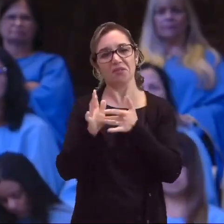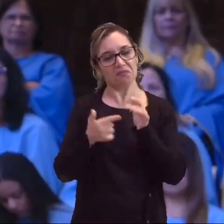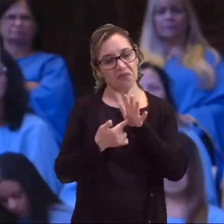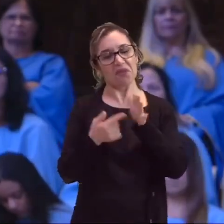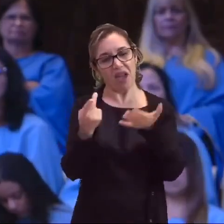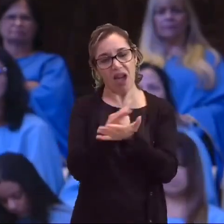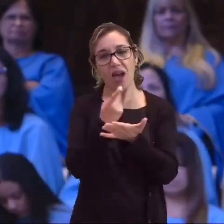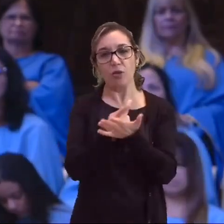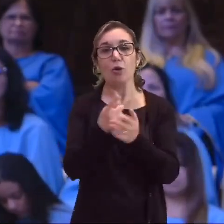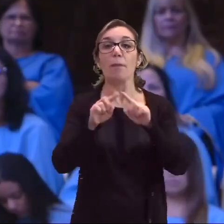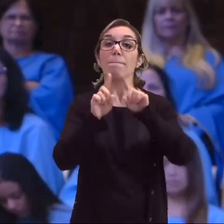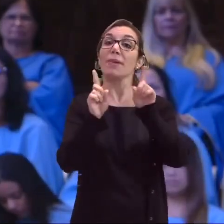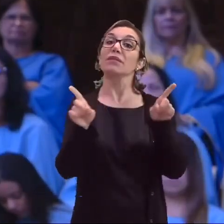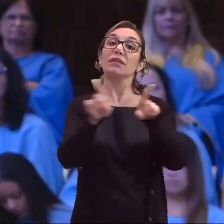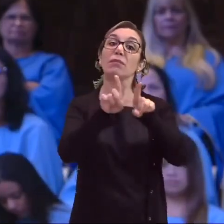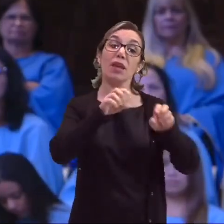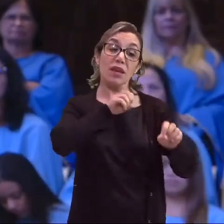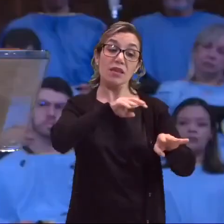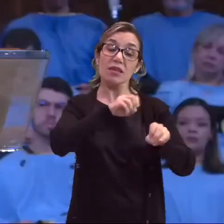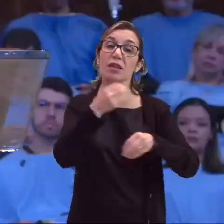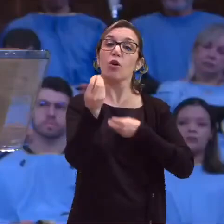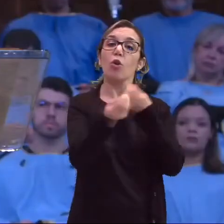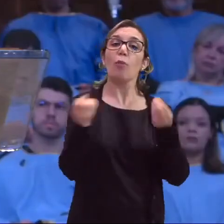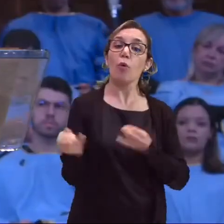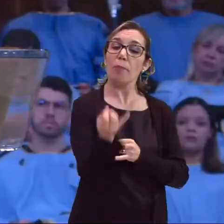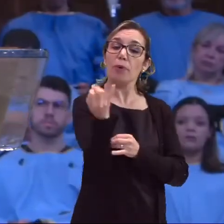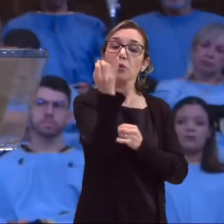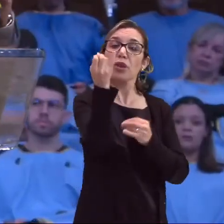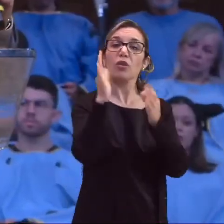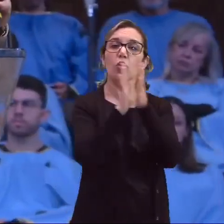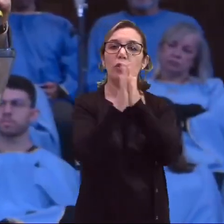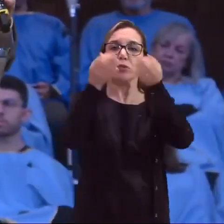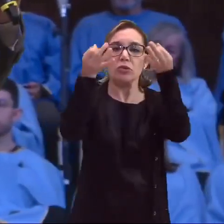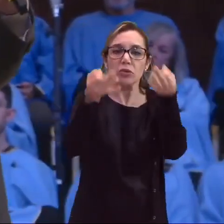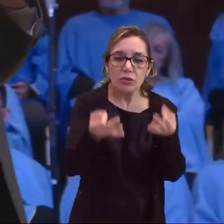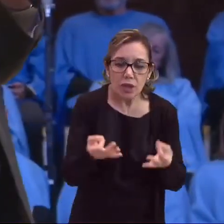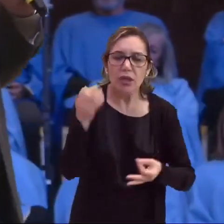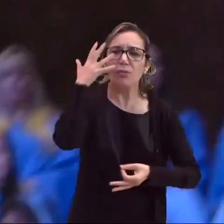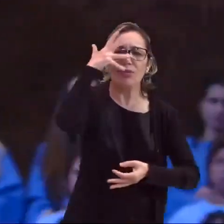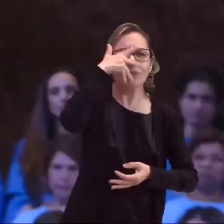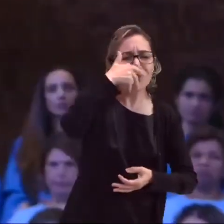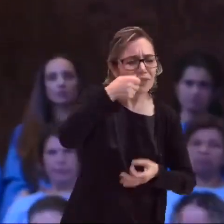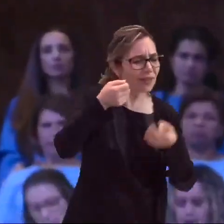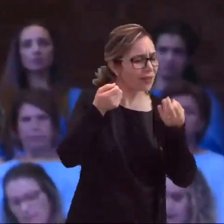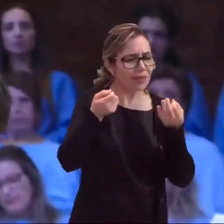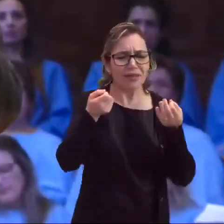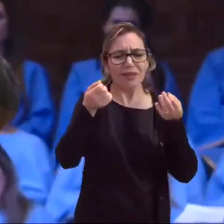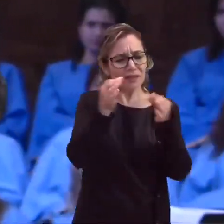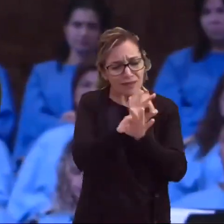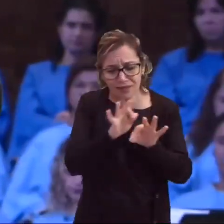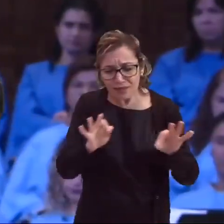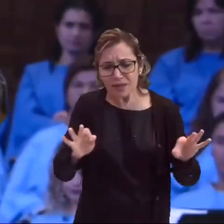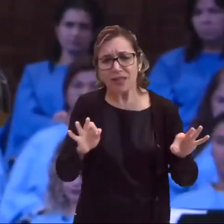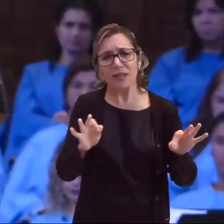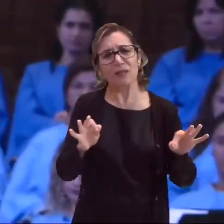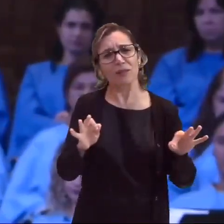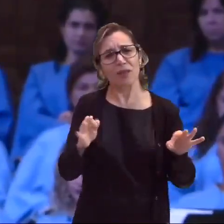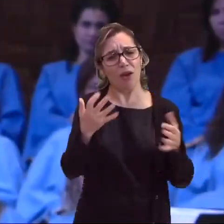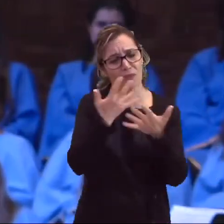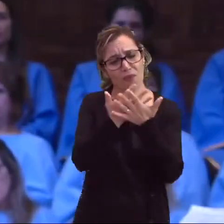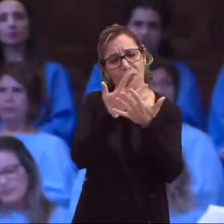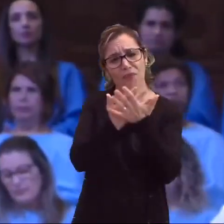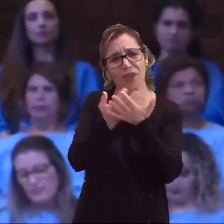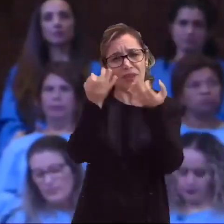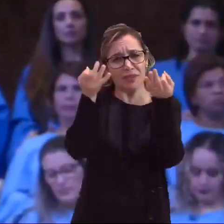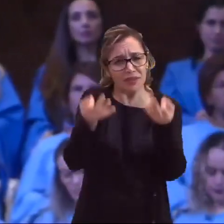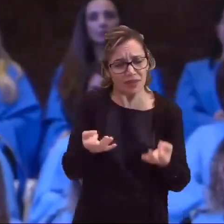Então a primeira coisa que ele vai mostrar é que a oração que Deus está buscando da gente é